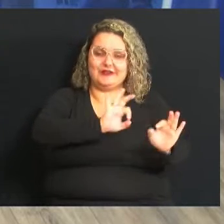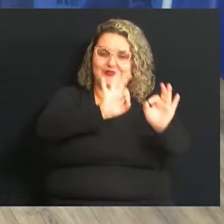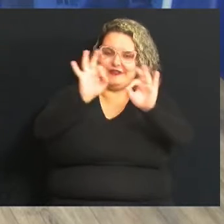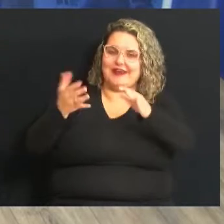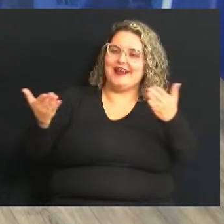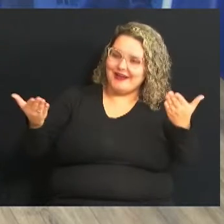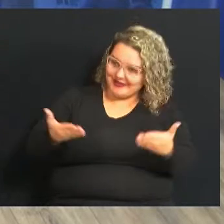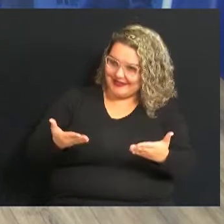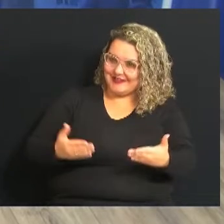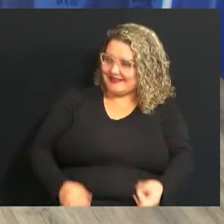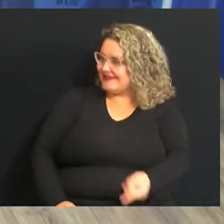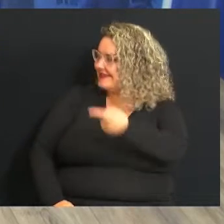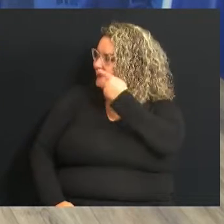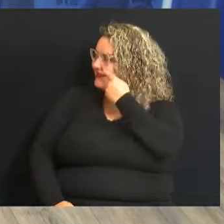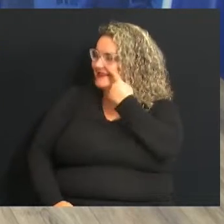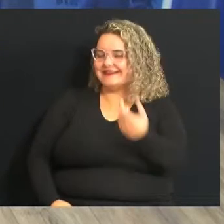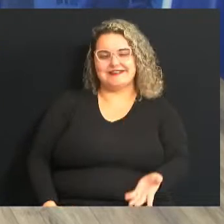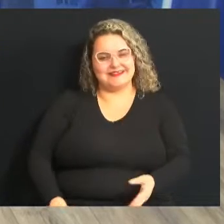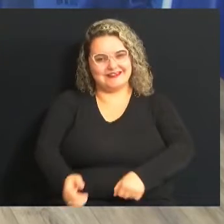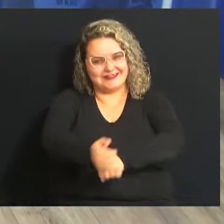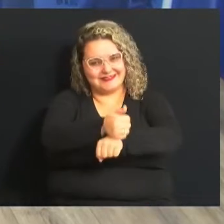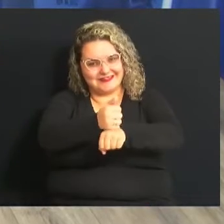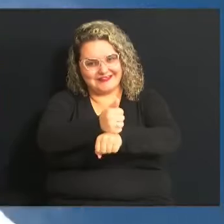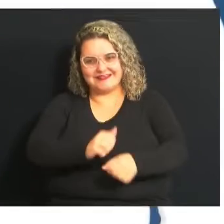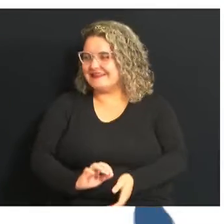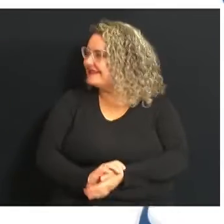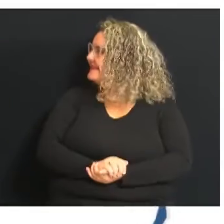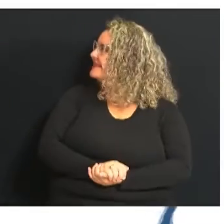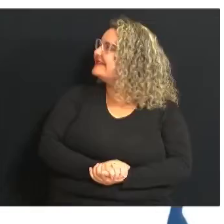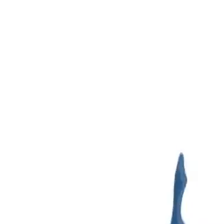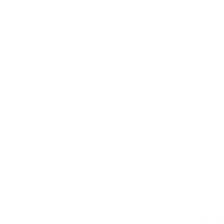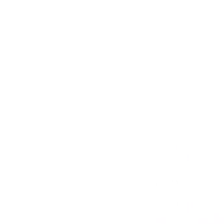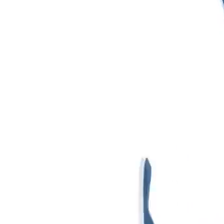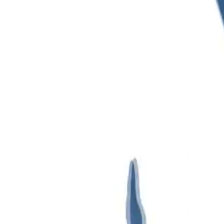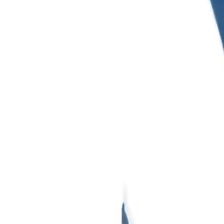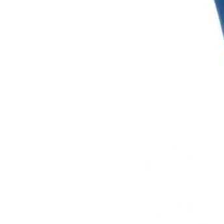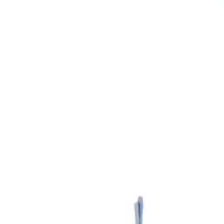no nosso quadro Se Liga na Profissão.